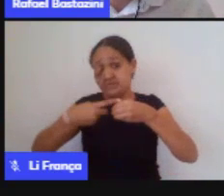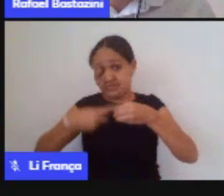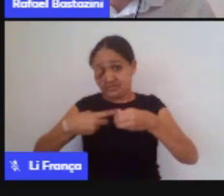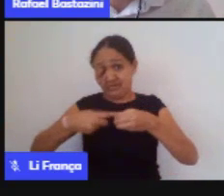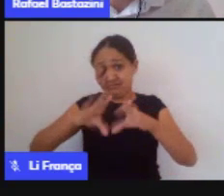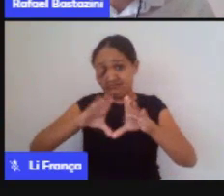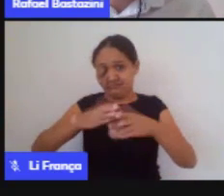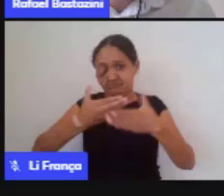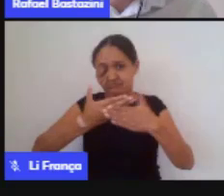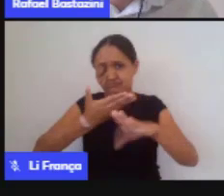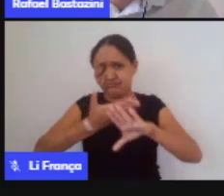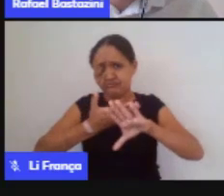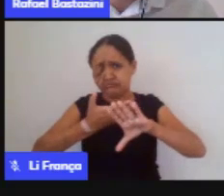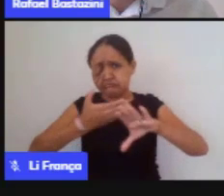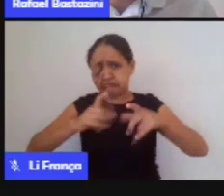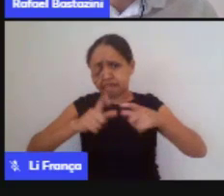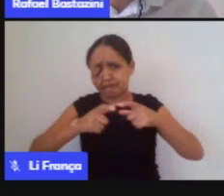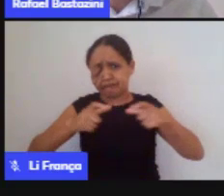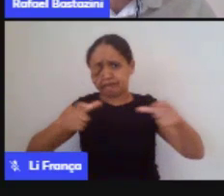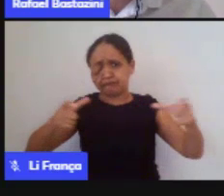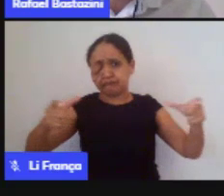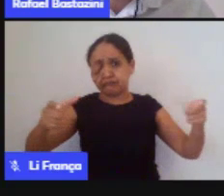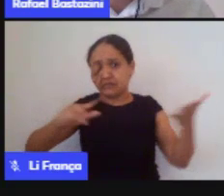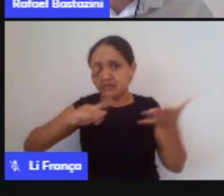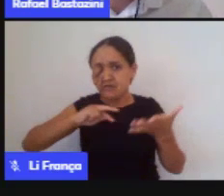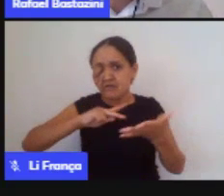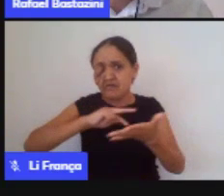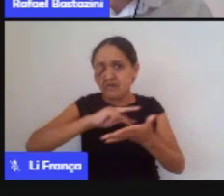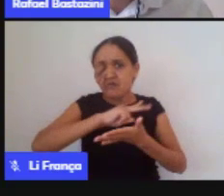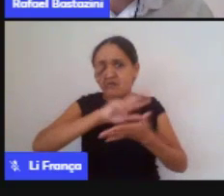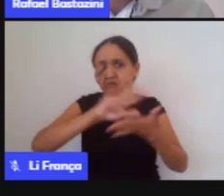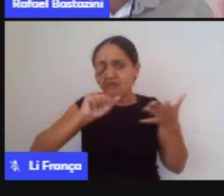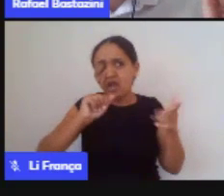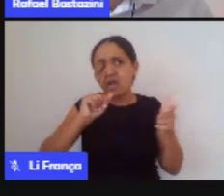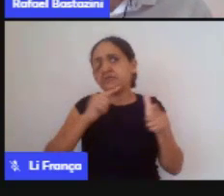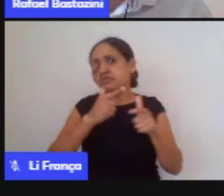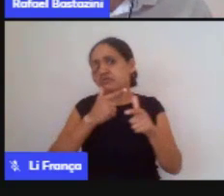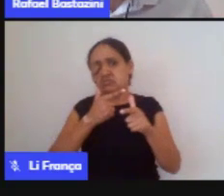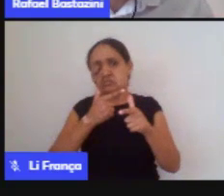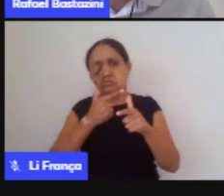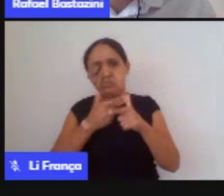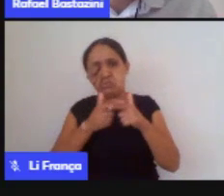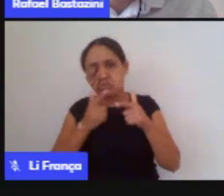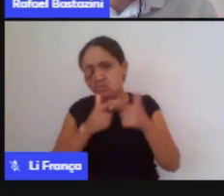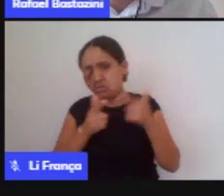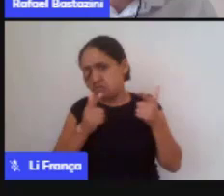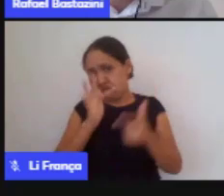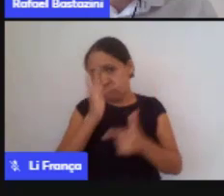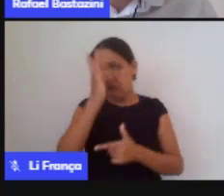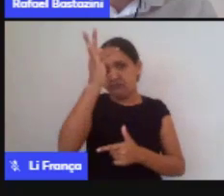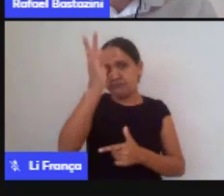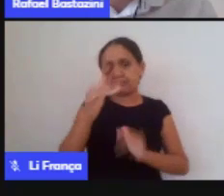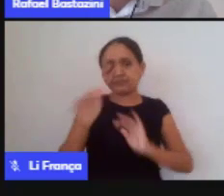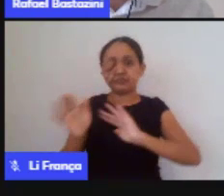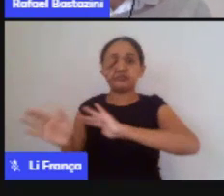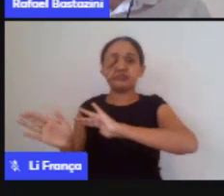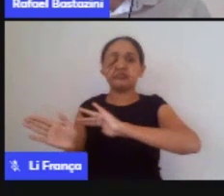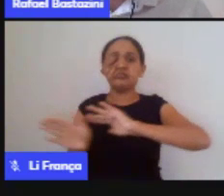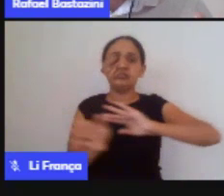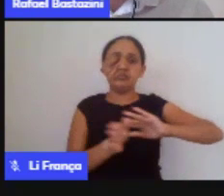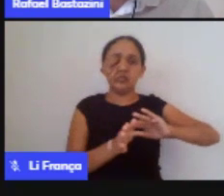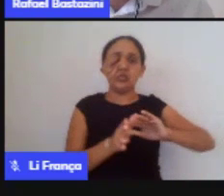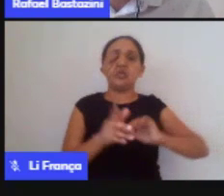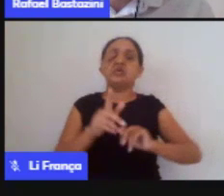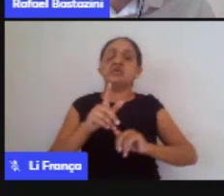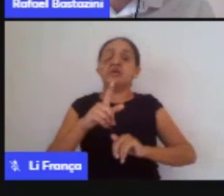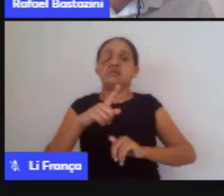maneira inadequada, com inúmeras consequências, como eu já disse para vocês. Na imagem a seguir, no próximo slide, a